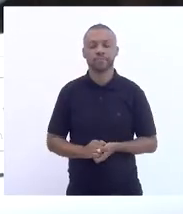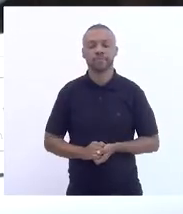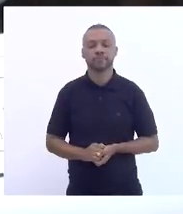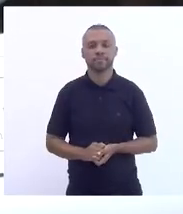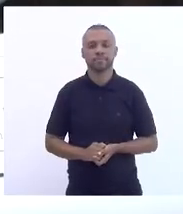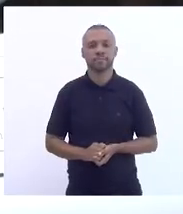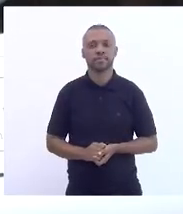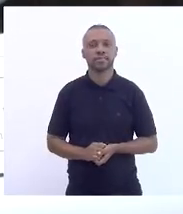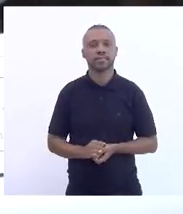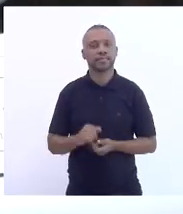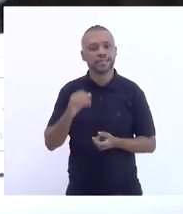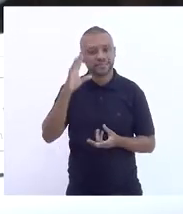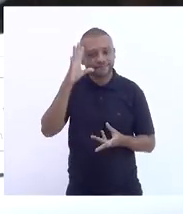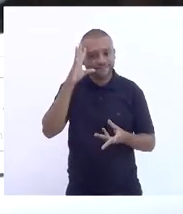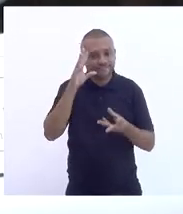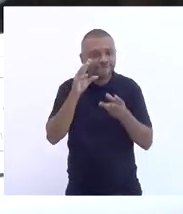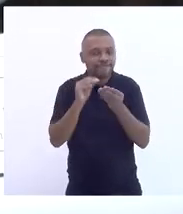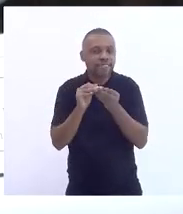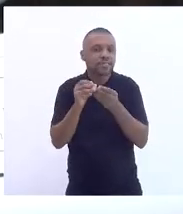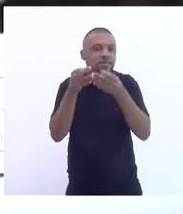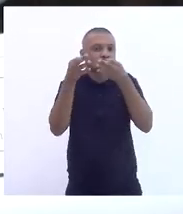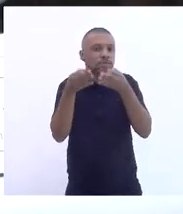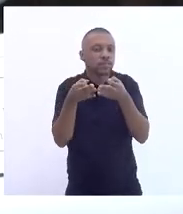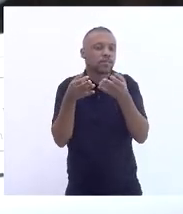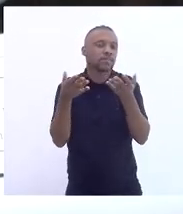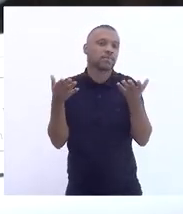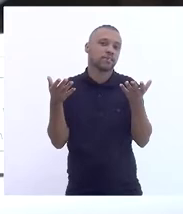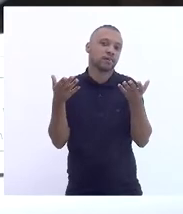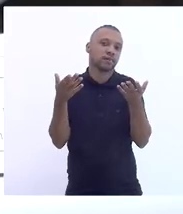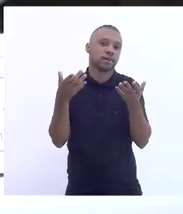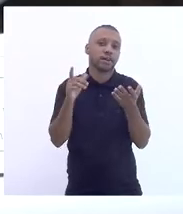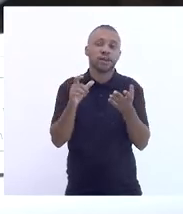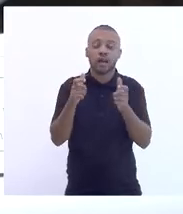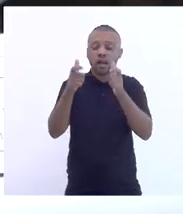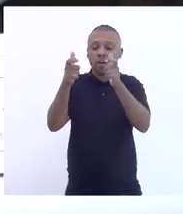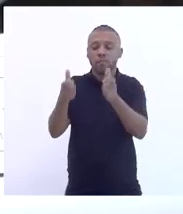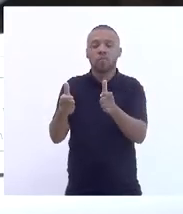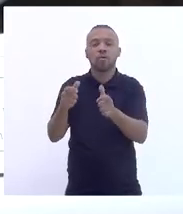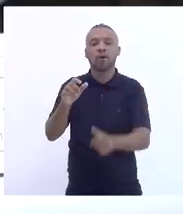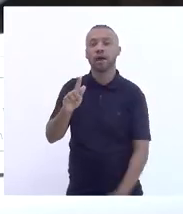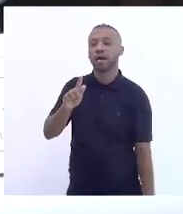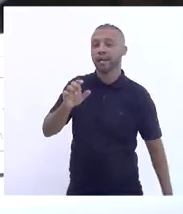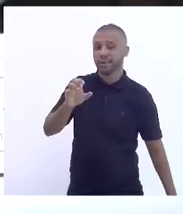e o entendimento enquanto titulares sujeito de direitos elegeu referenciado